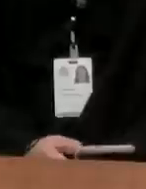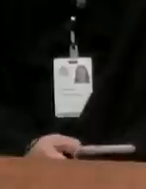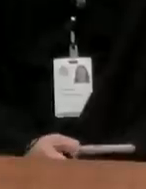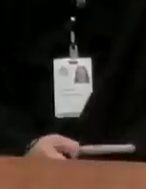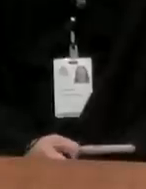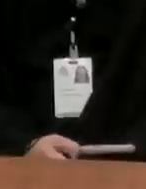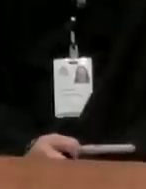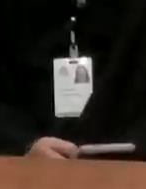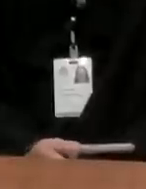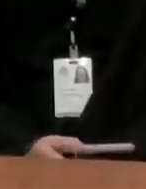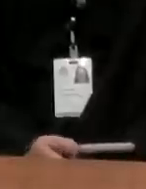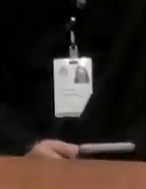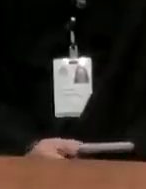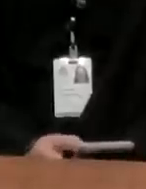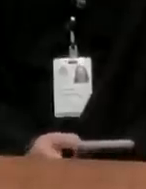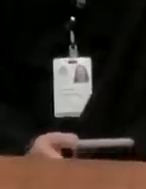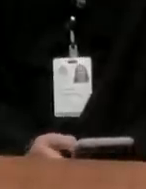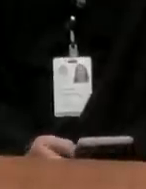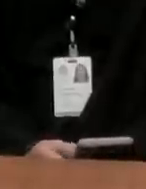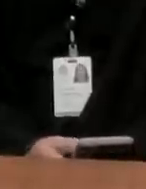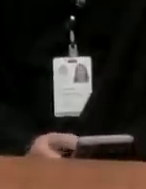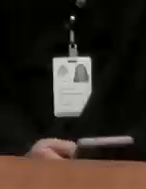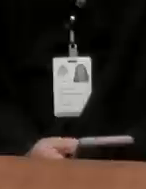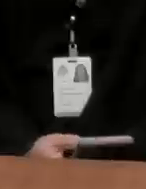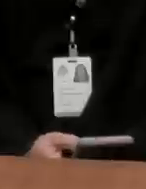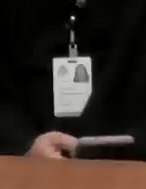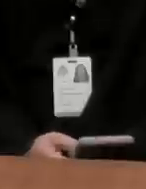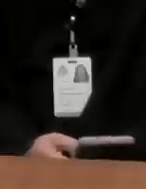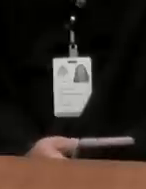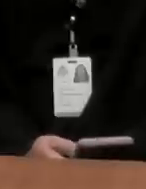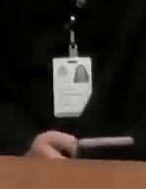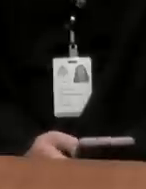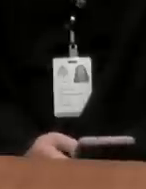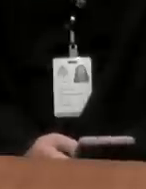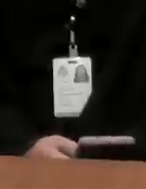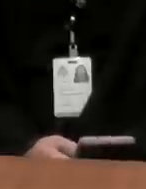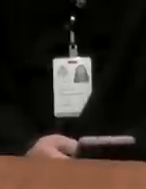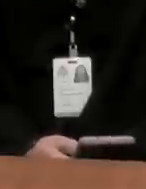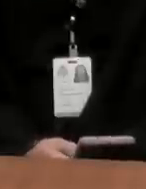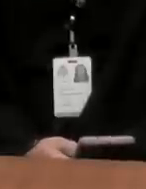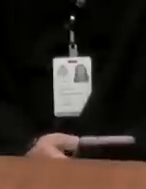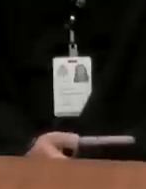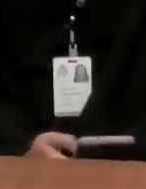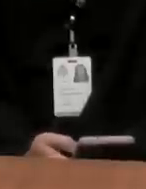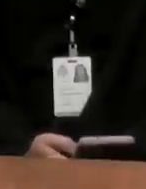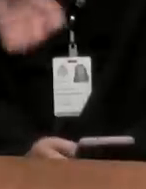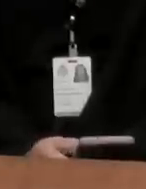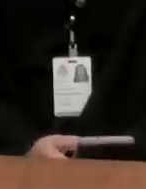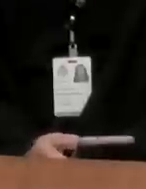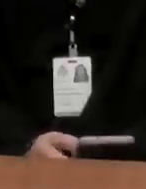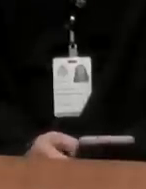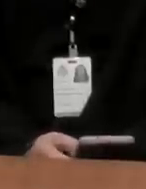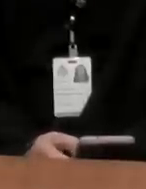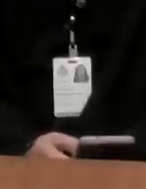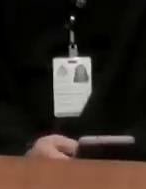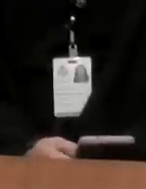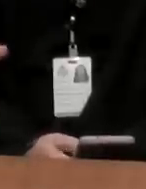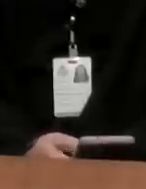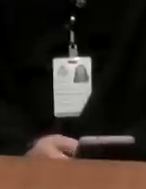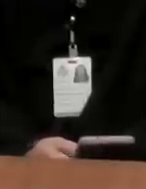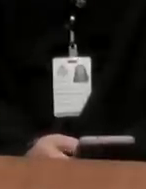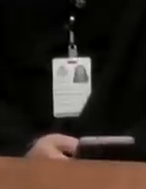e na Instituição Como o próprio Presidente sabe os outros representantes nossas necessidades são para a sociedade